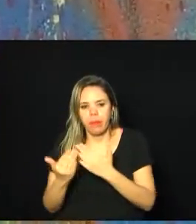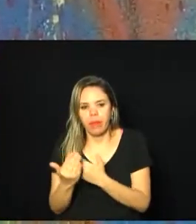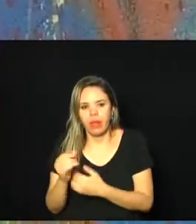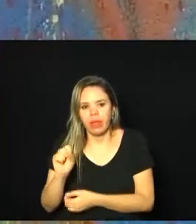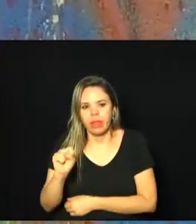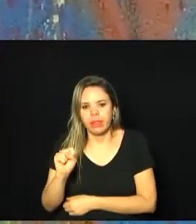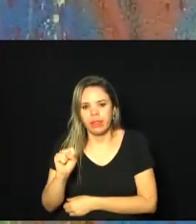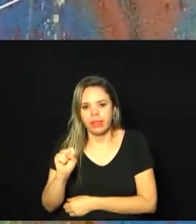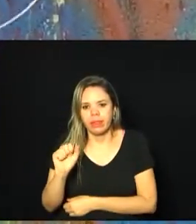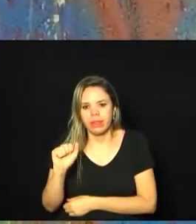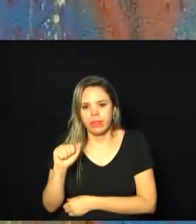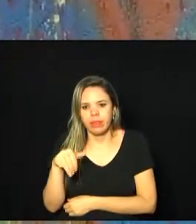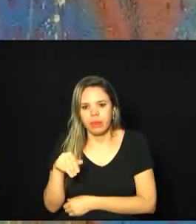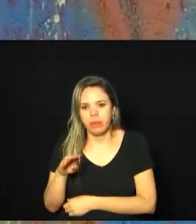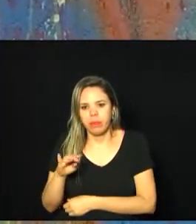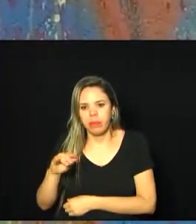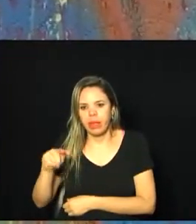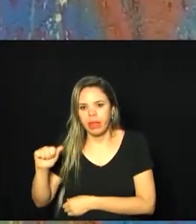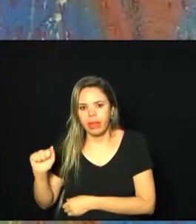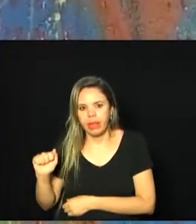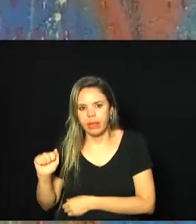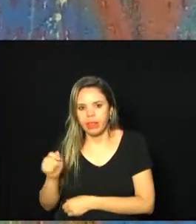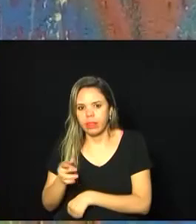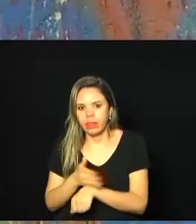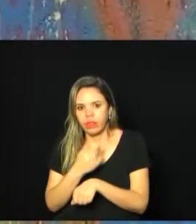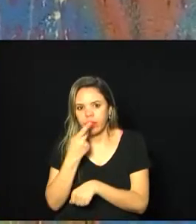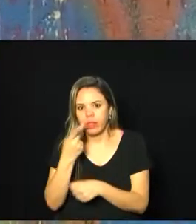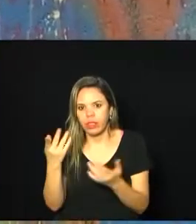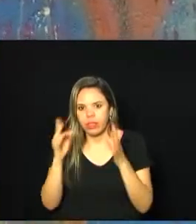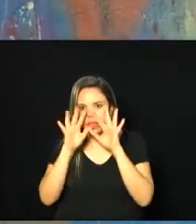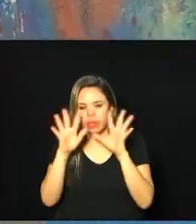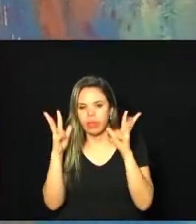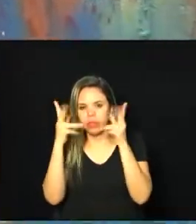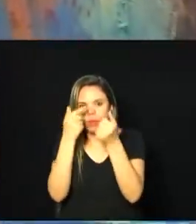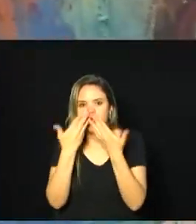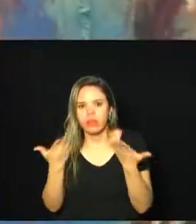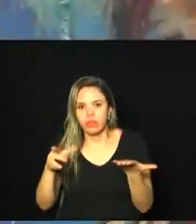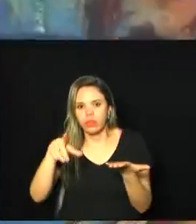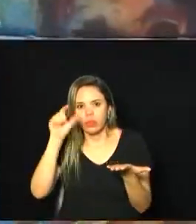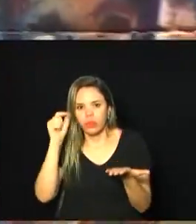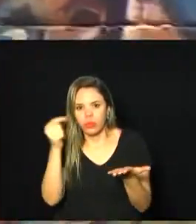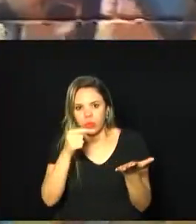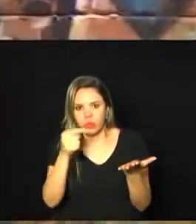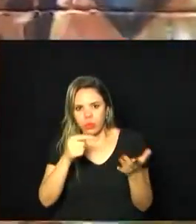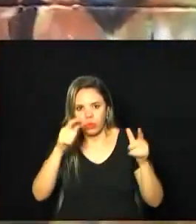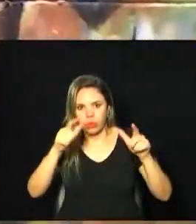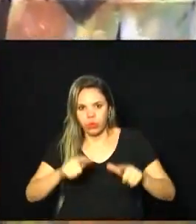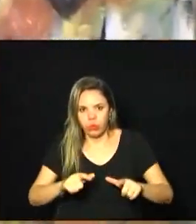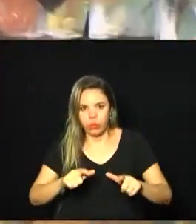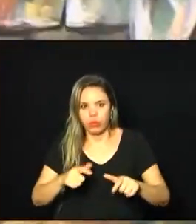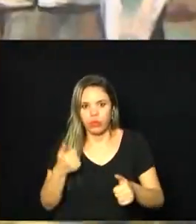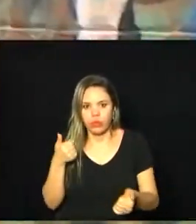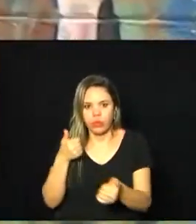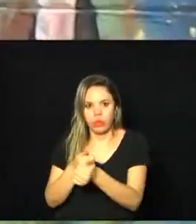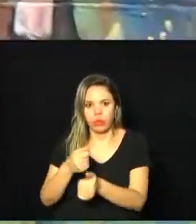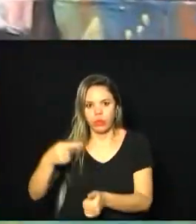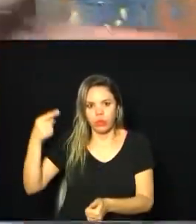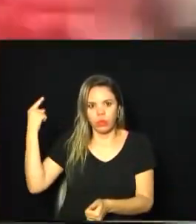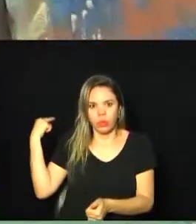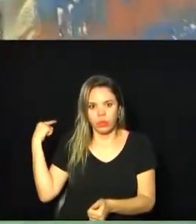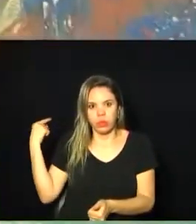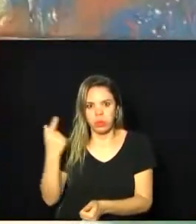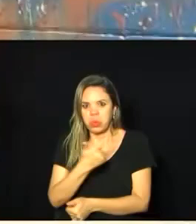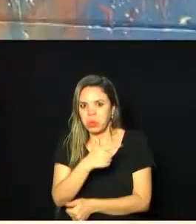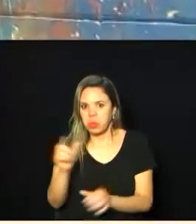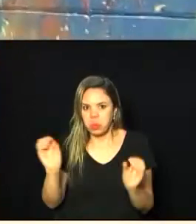como você já antecipou. E olha só, que cenário lindo que eu escolhi, Gabriel. Este cantinho aqui, até pouco tempo atrás, não